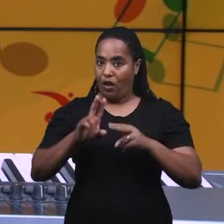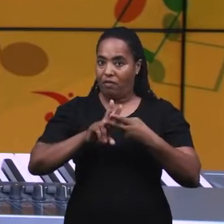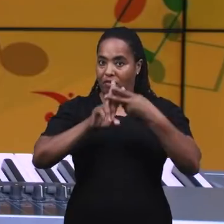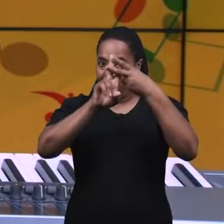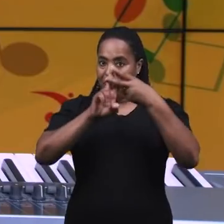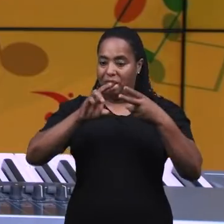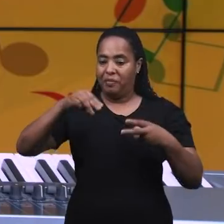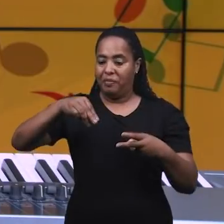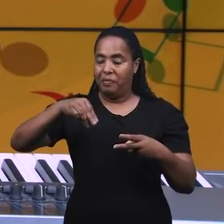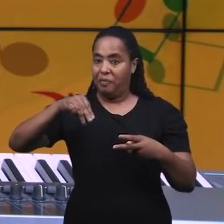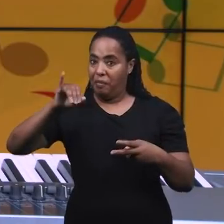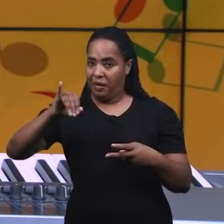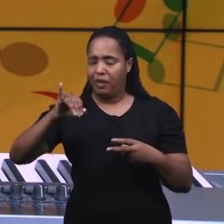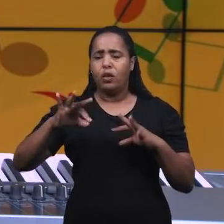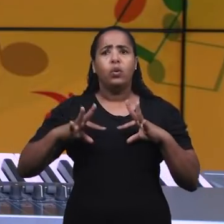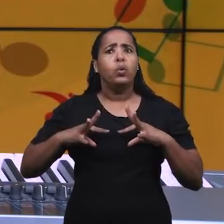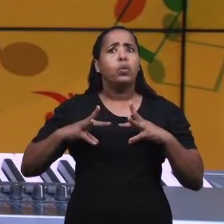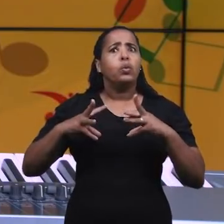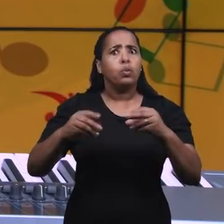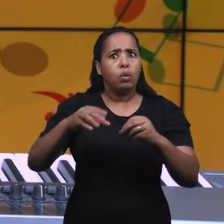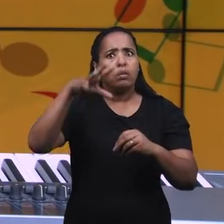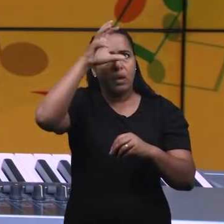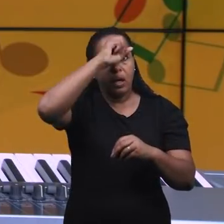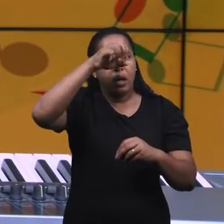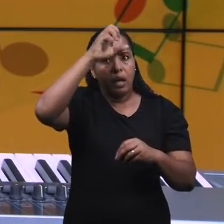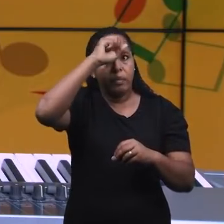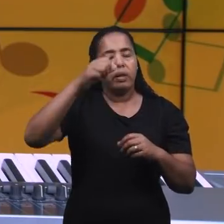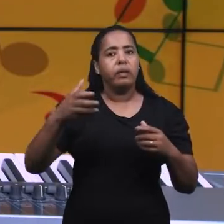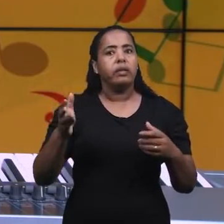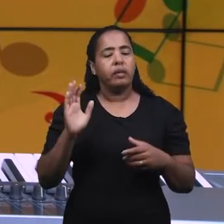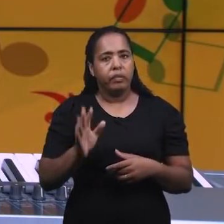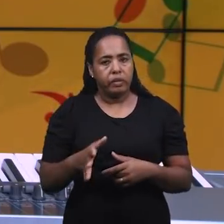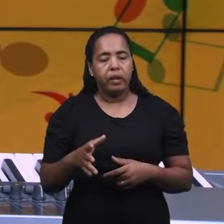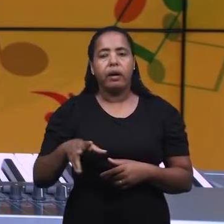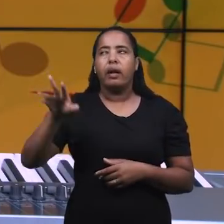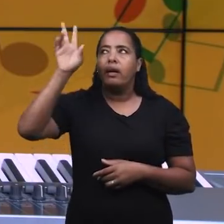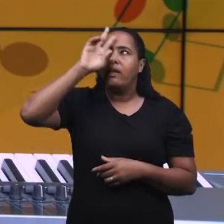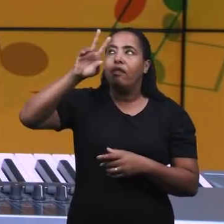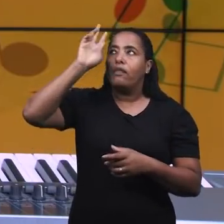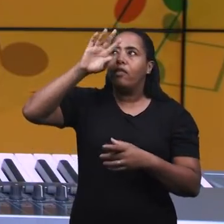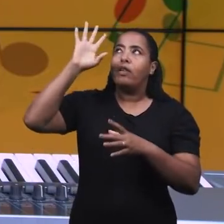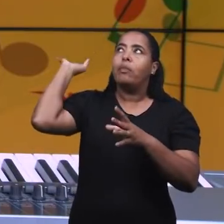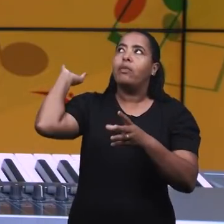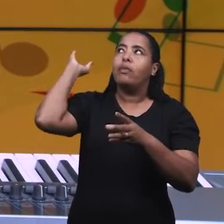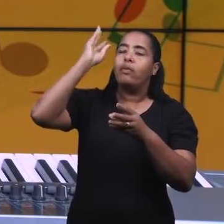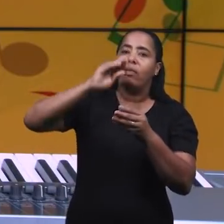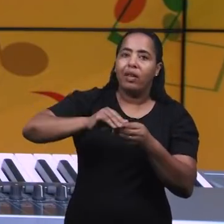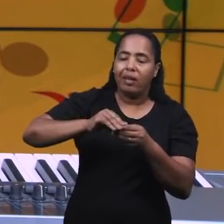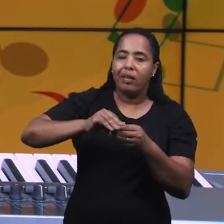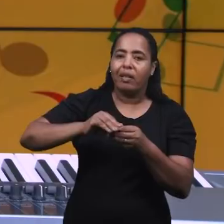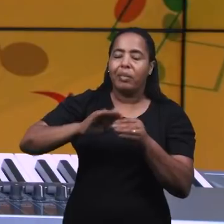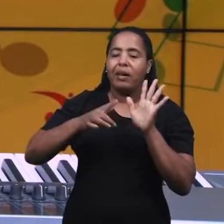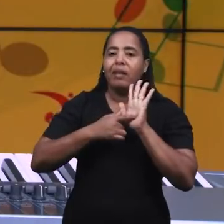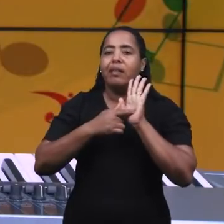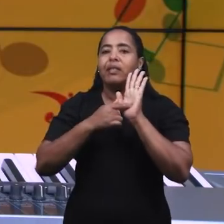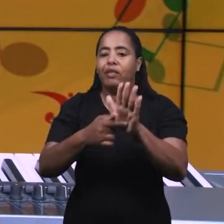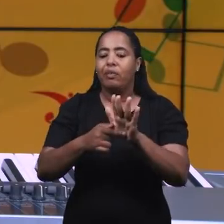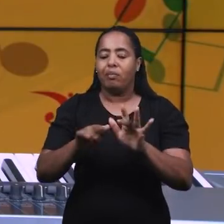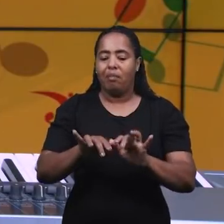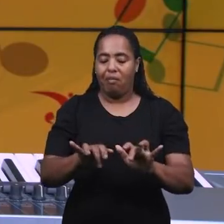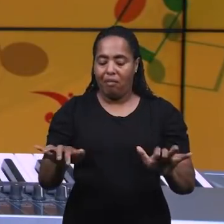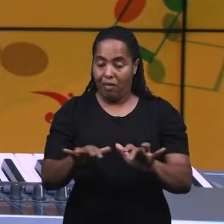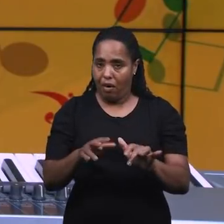Todos esses acordes nós já aprendemos, mas nós vamos recordar e a tia vai passar uma vez aqui no